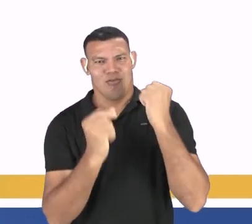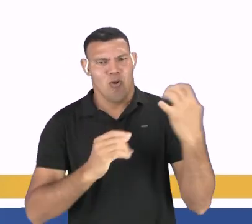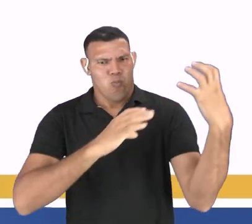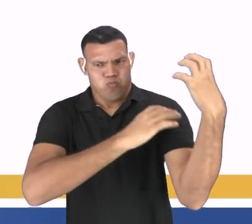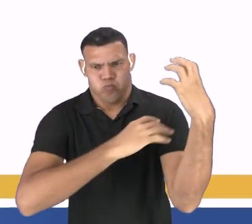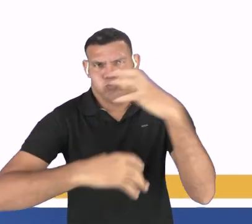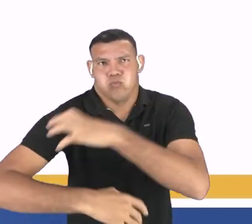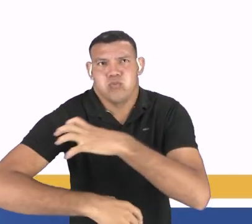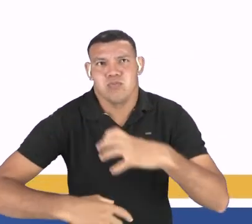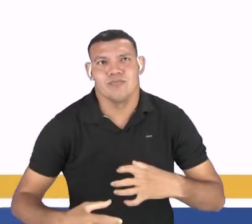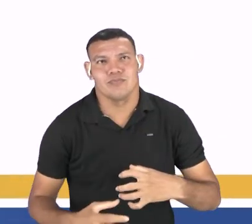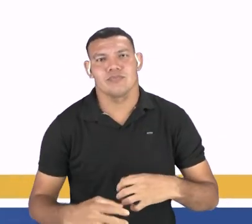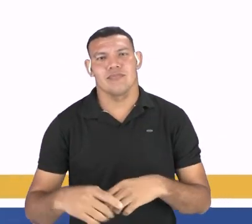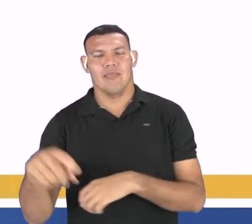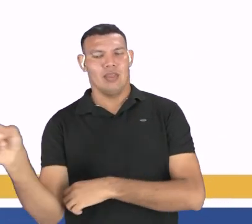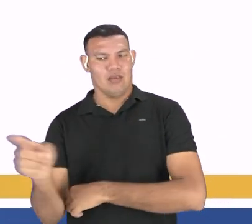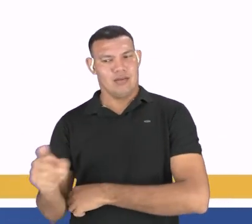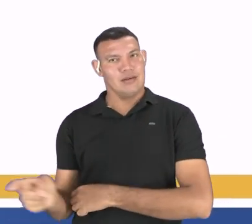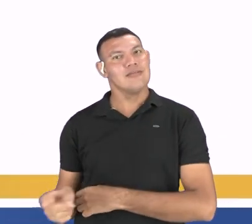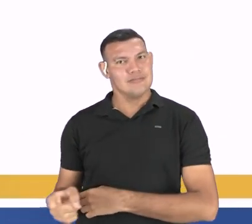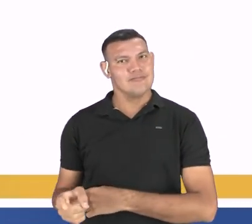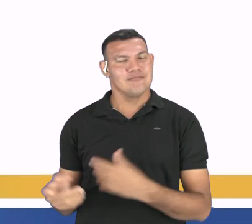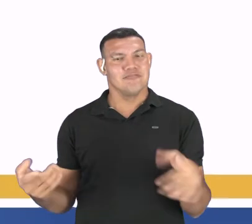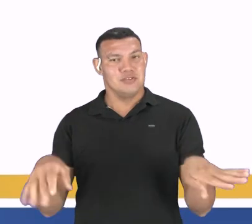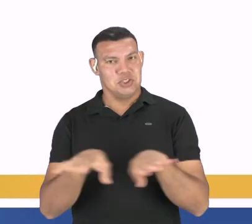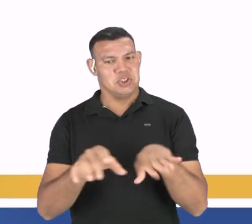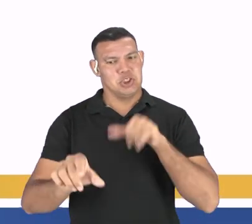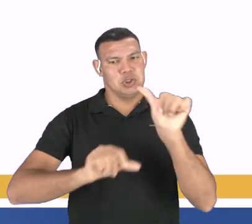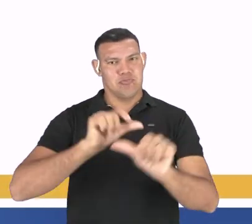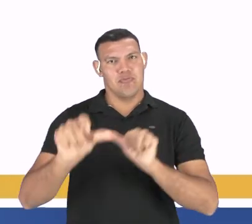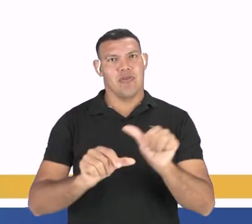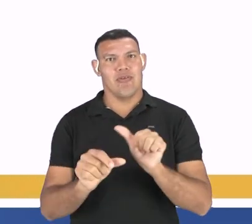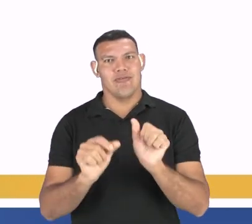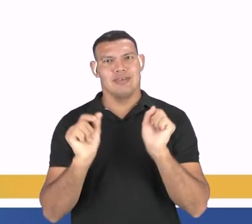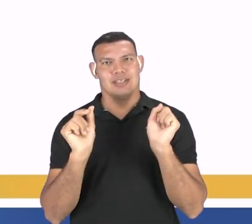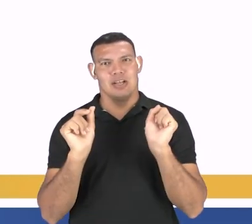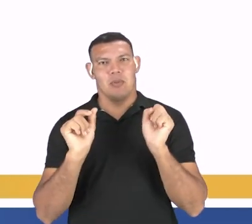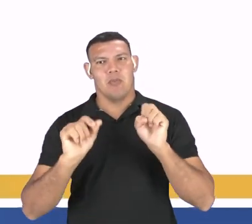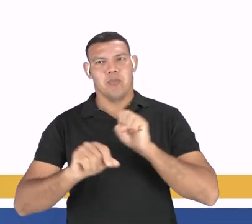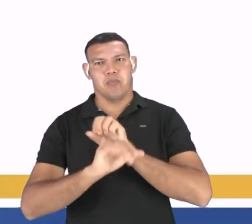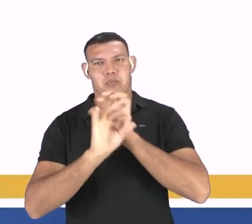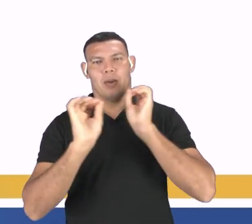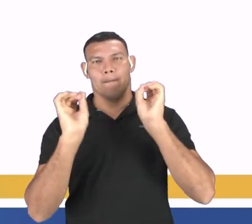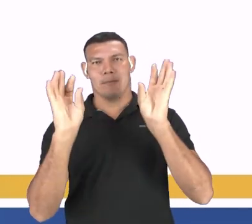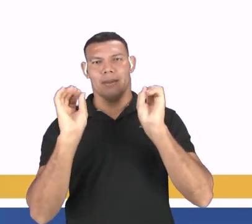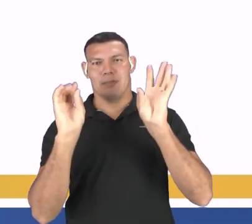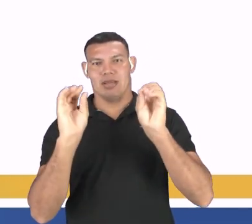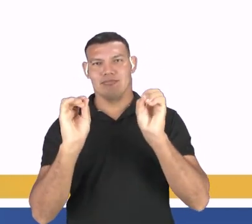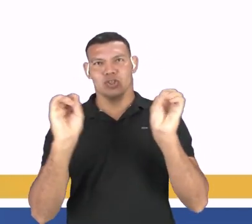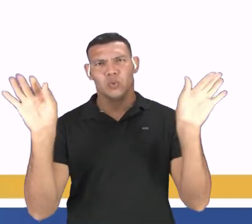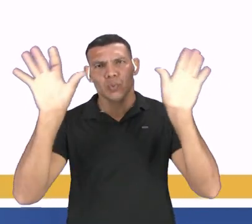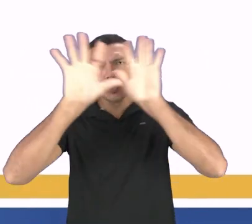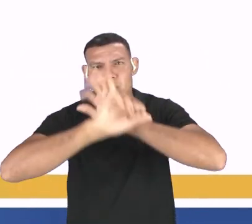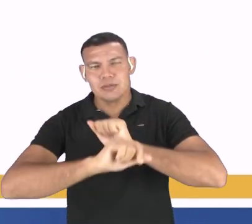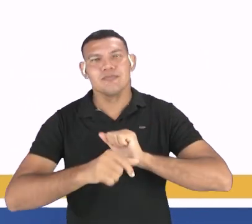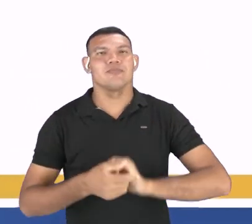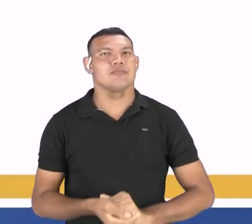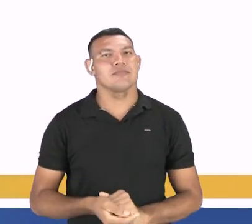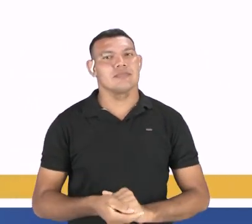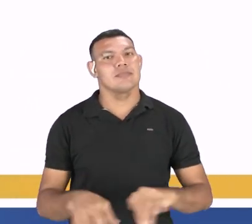E aí eles conseguem brilhar no escuro né Oi e aí também